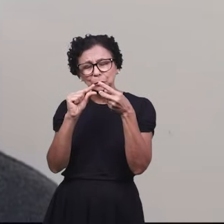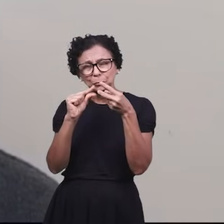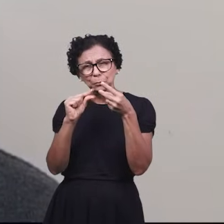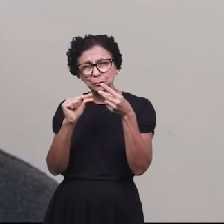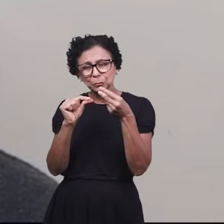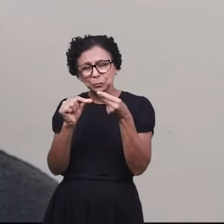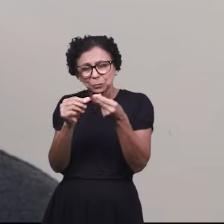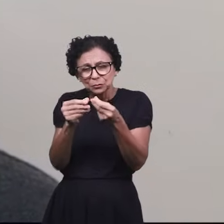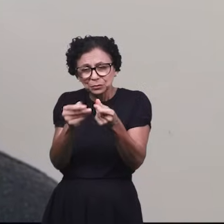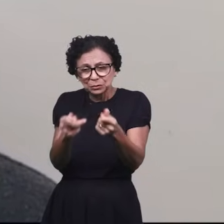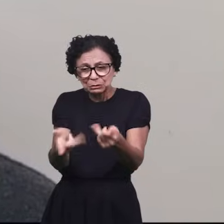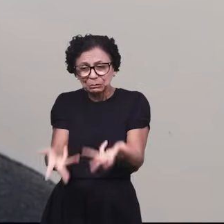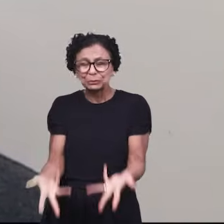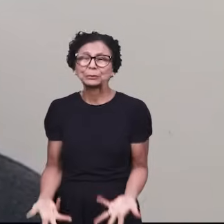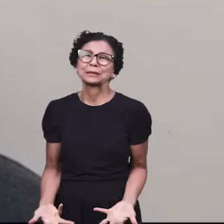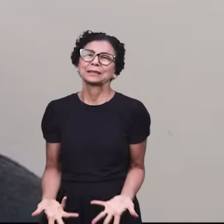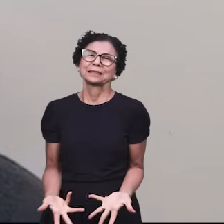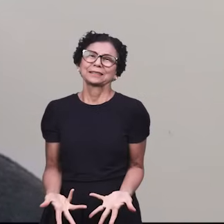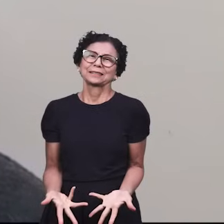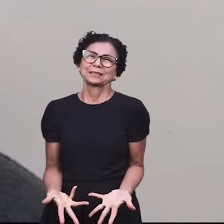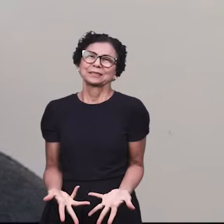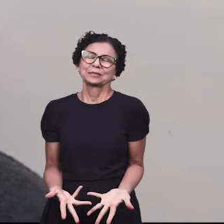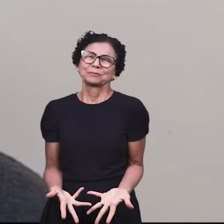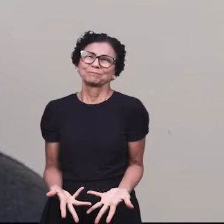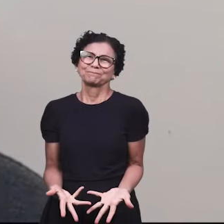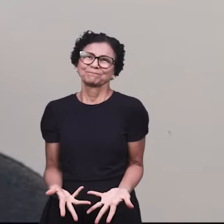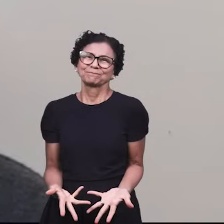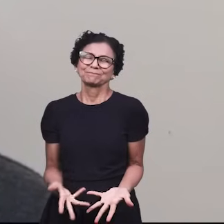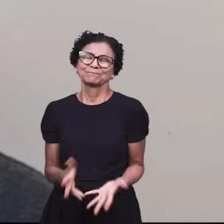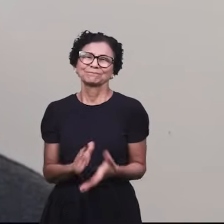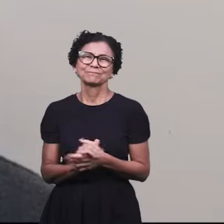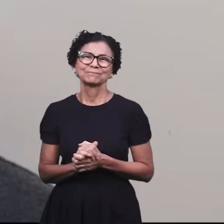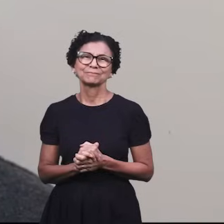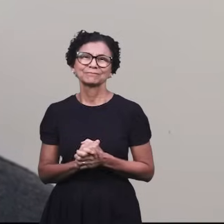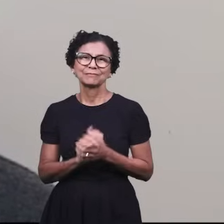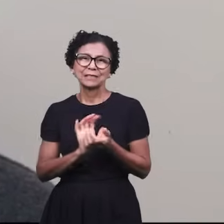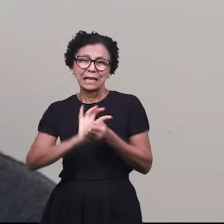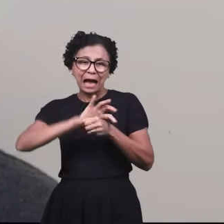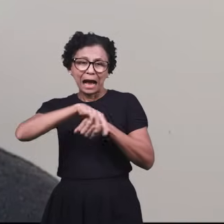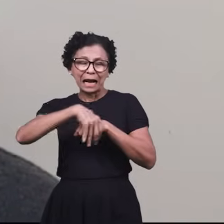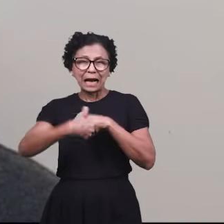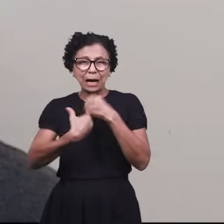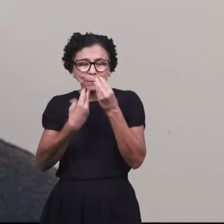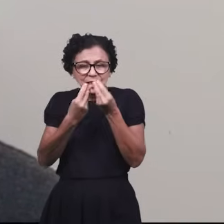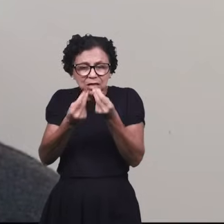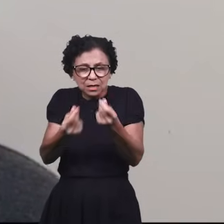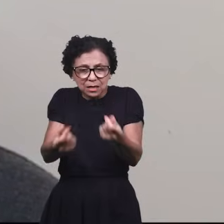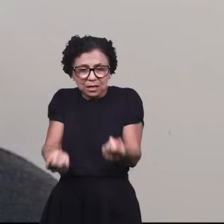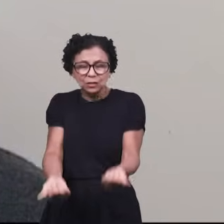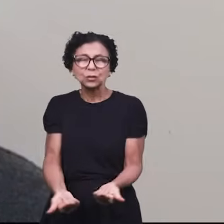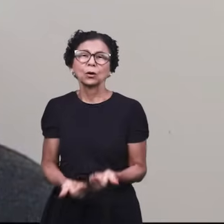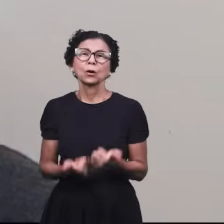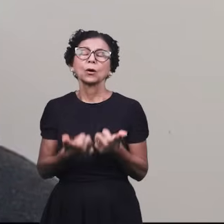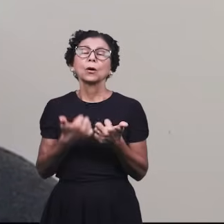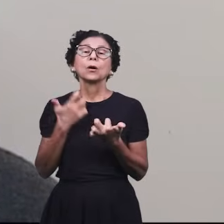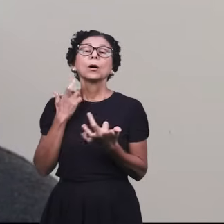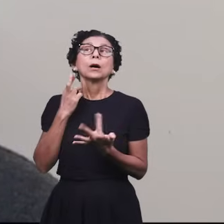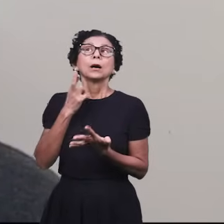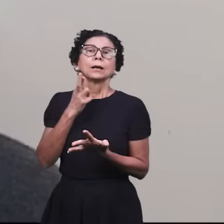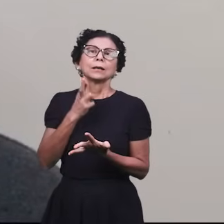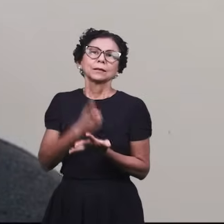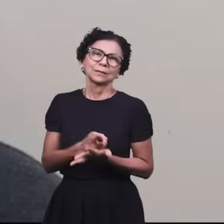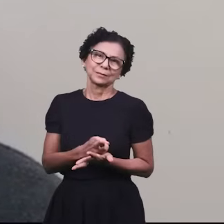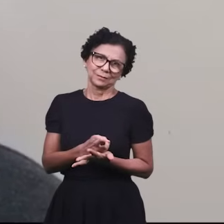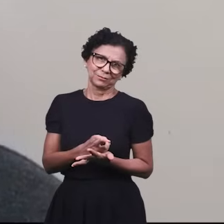forma que eles perdem a capacidade de proteger o DNA. De tal forma que isso